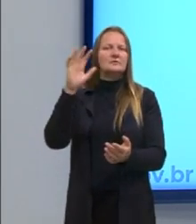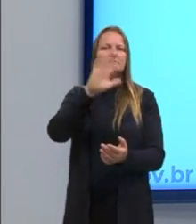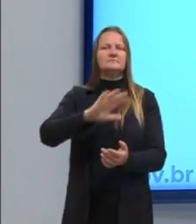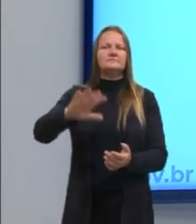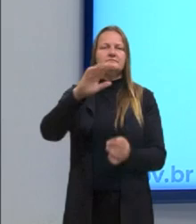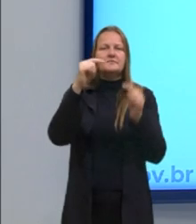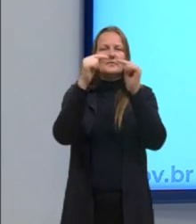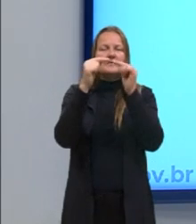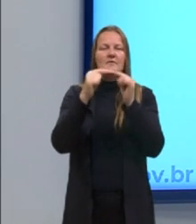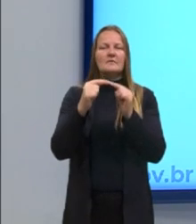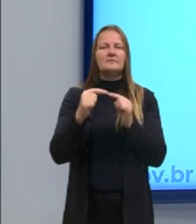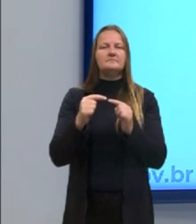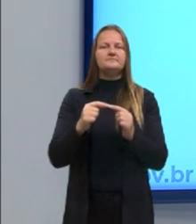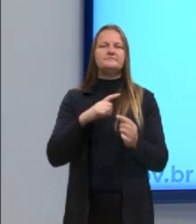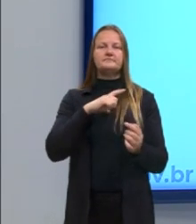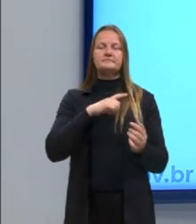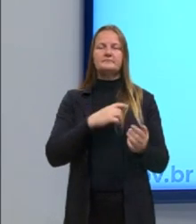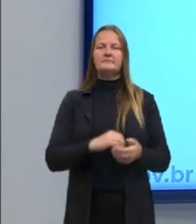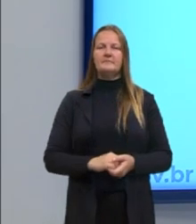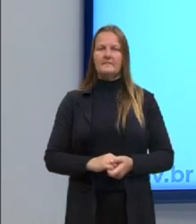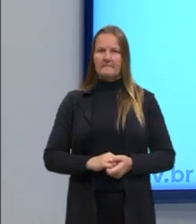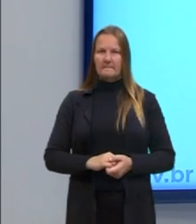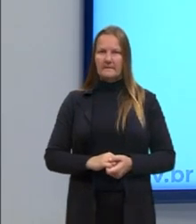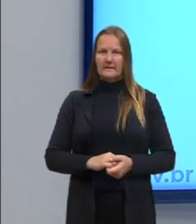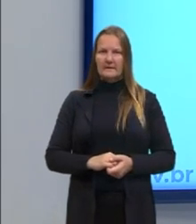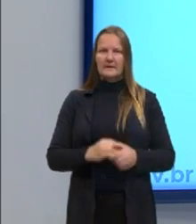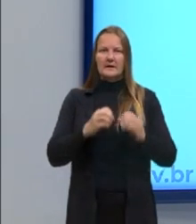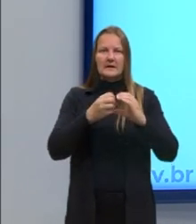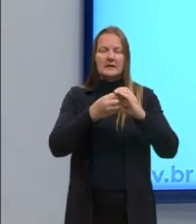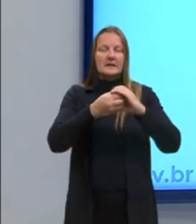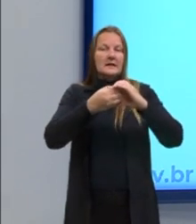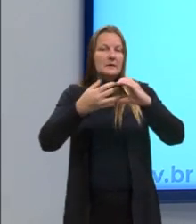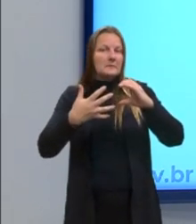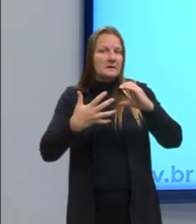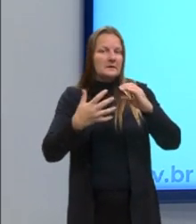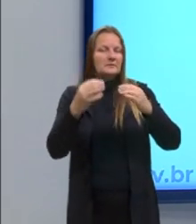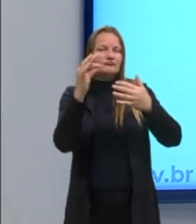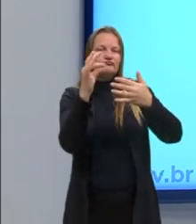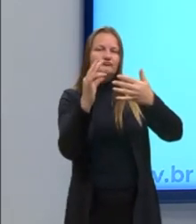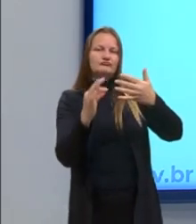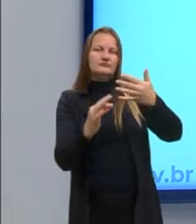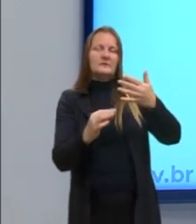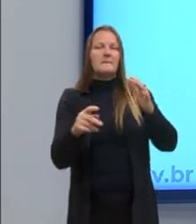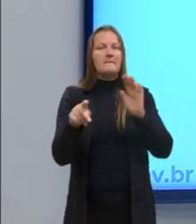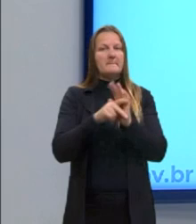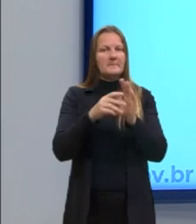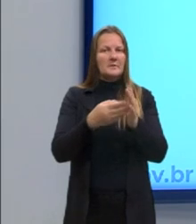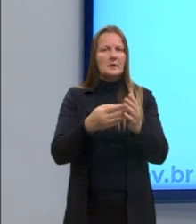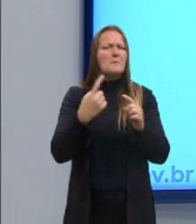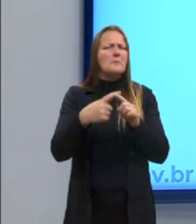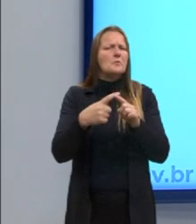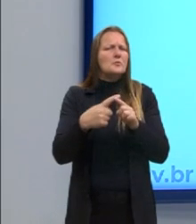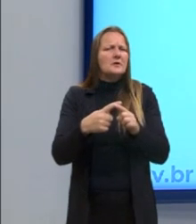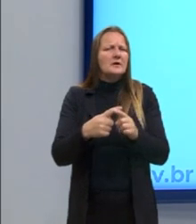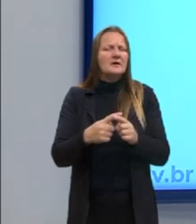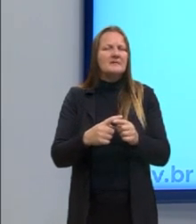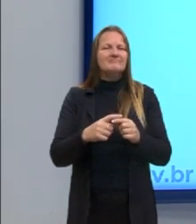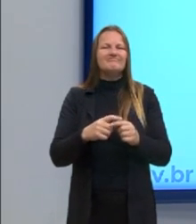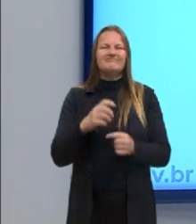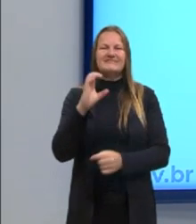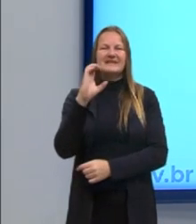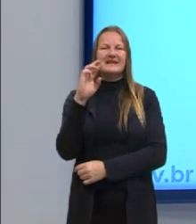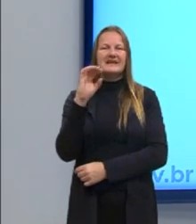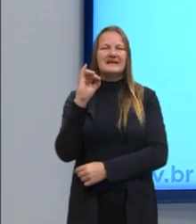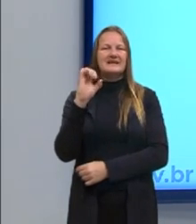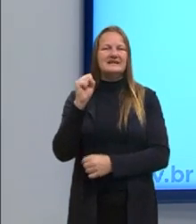ela é teológica nesse aspecto que a modernidade se caracteriza por que que a modalidade é uma crise permanente